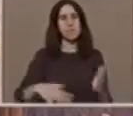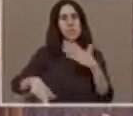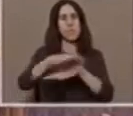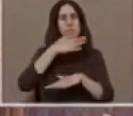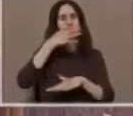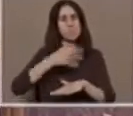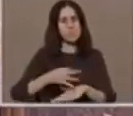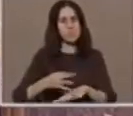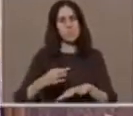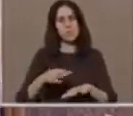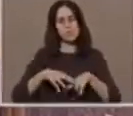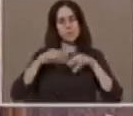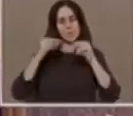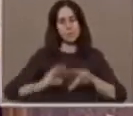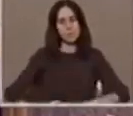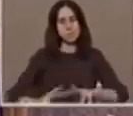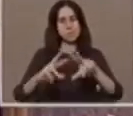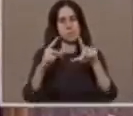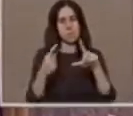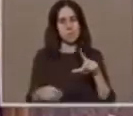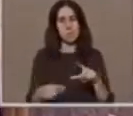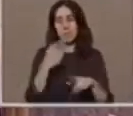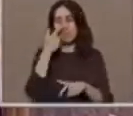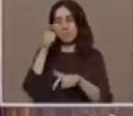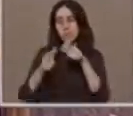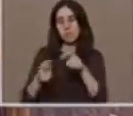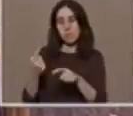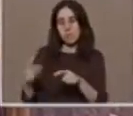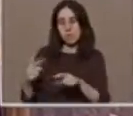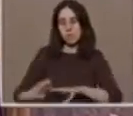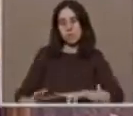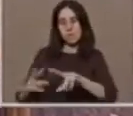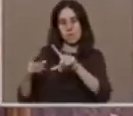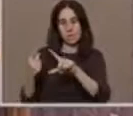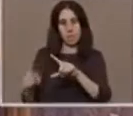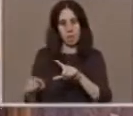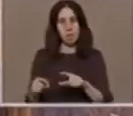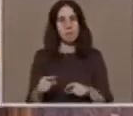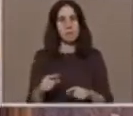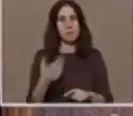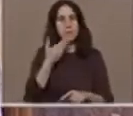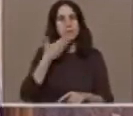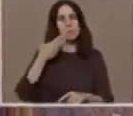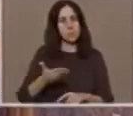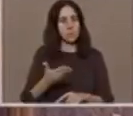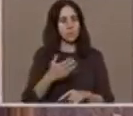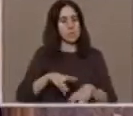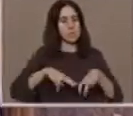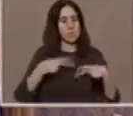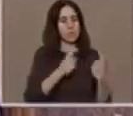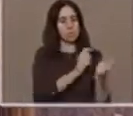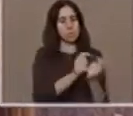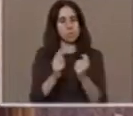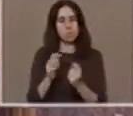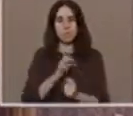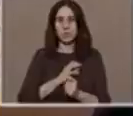povos, pelo desenvolvimento material dos cidadãos e pela justa distribuição das riquezas,